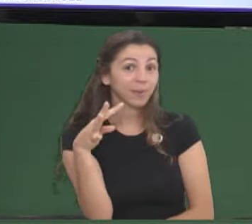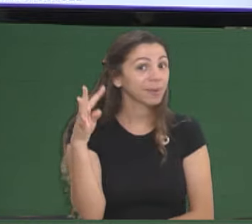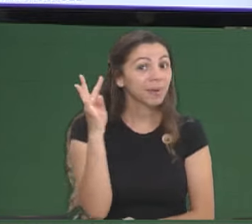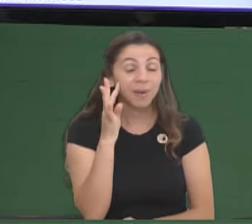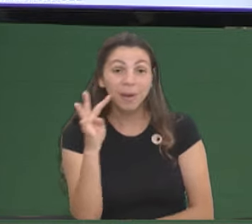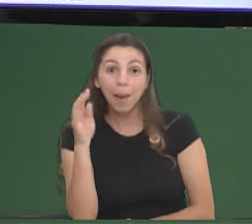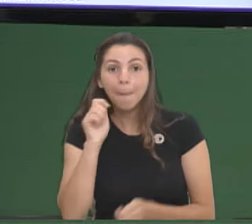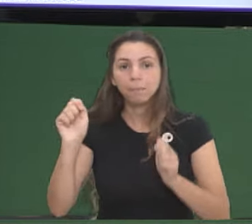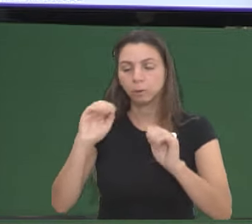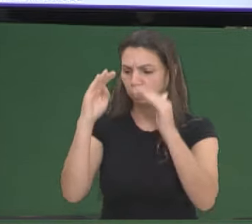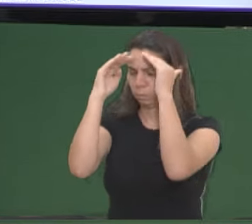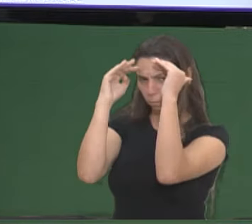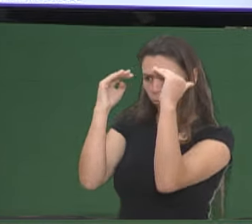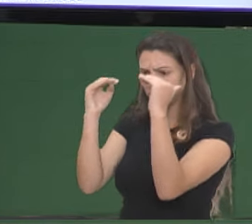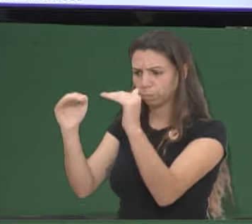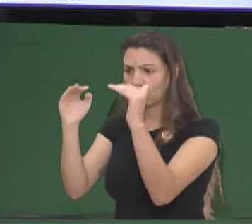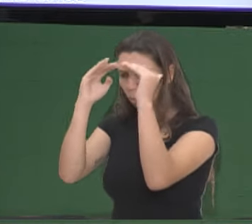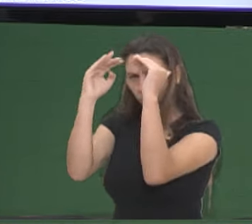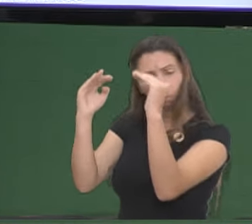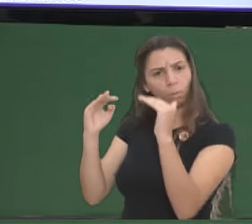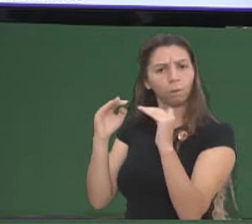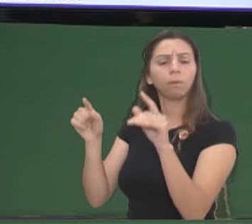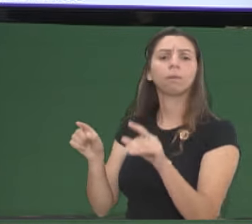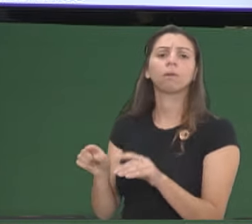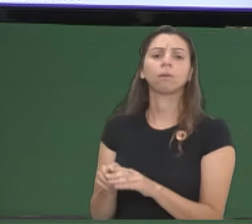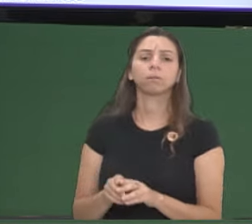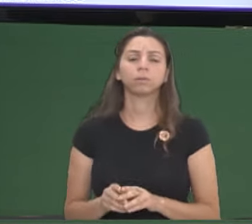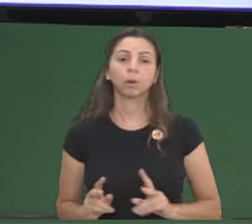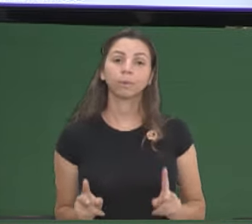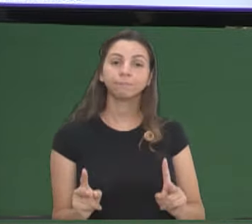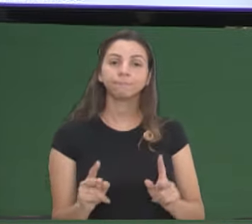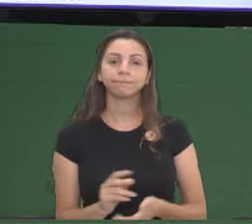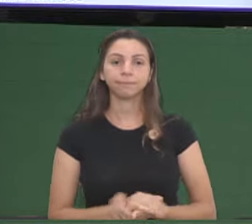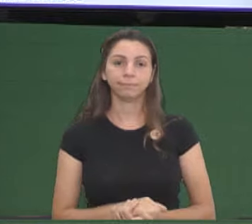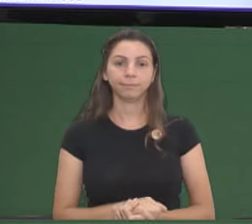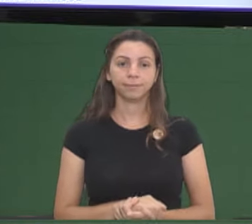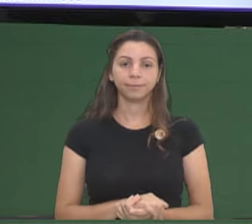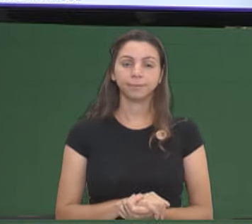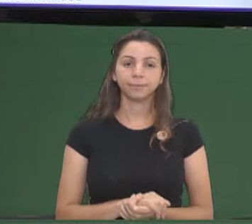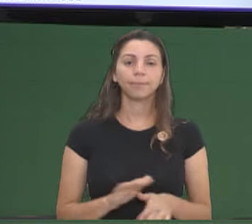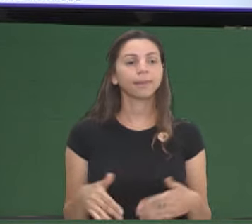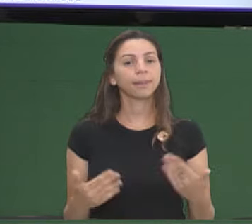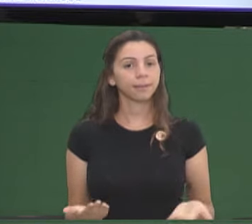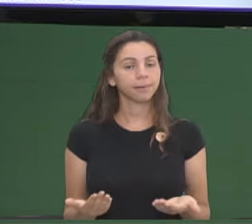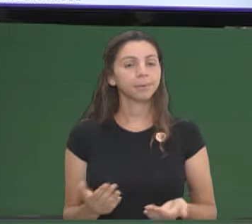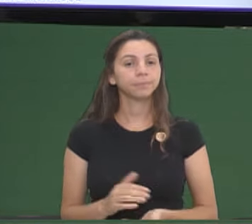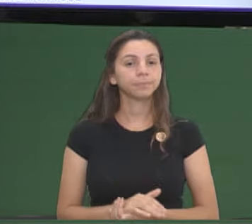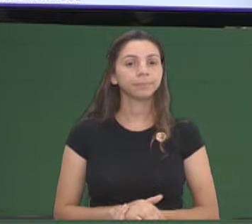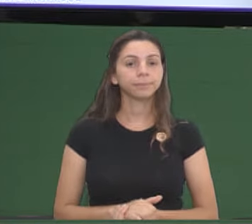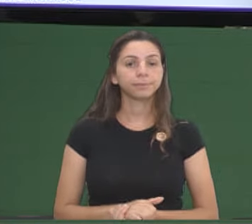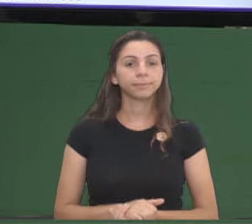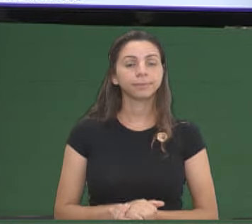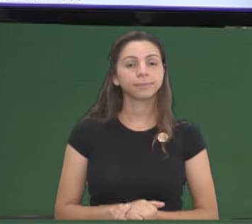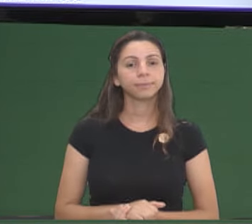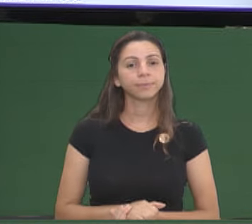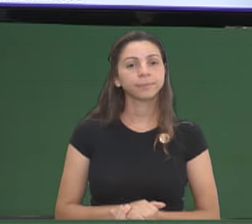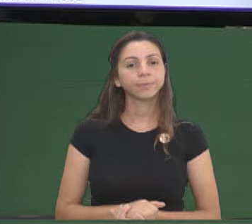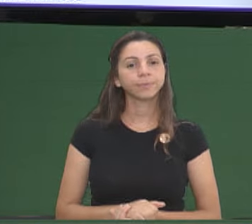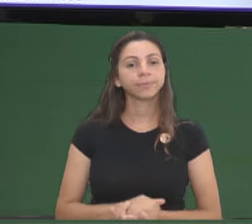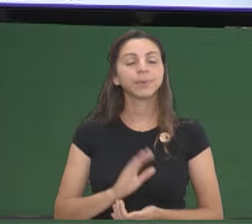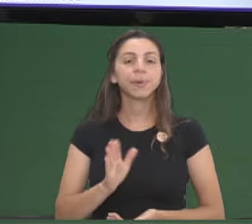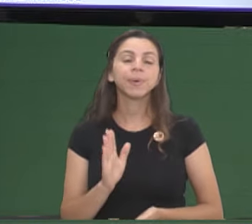de respeito também, né? Mas vamos adiante. Então aqui, como eu falei para vocês,